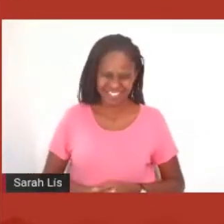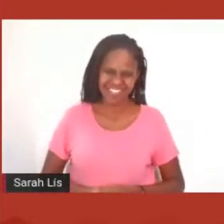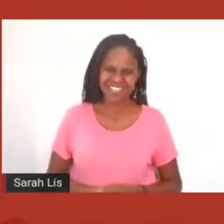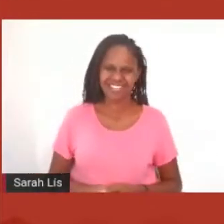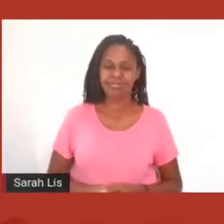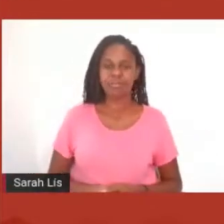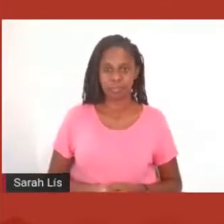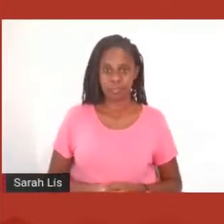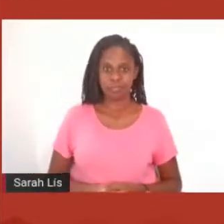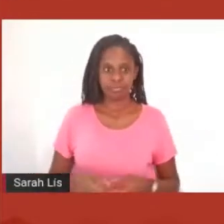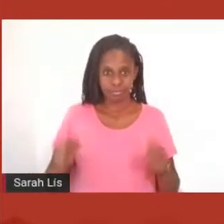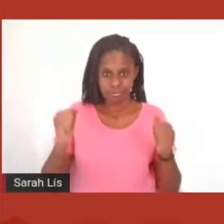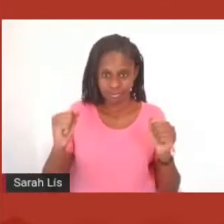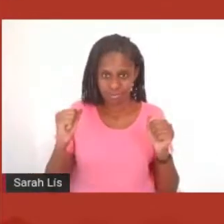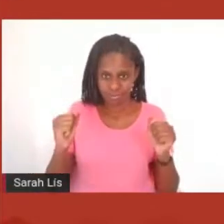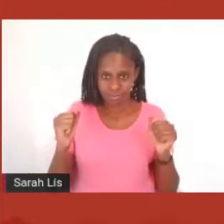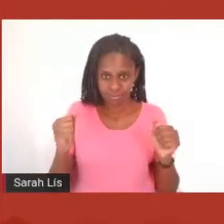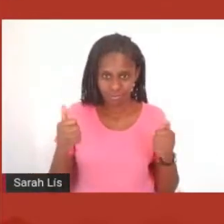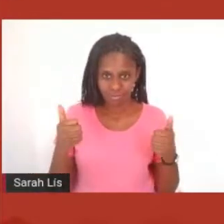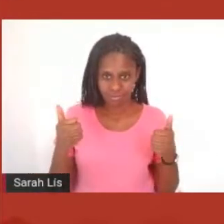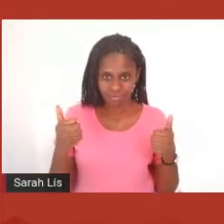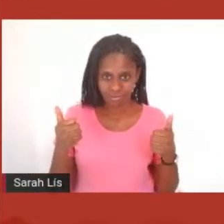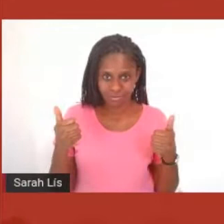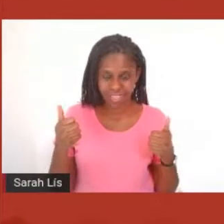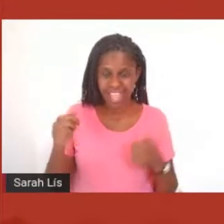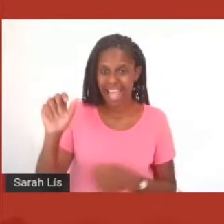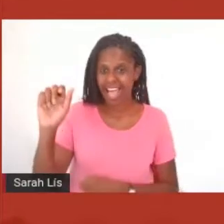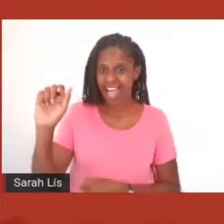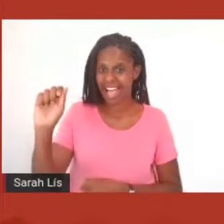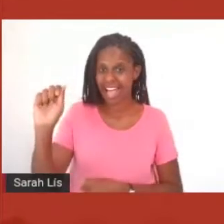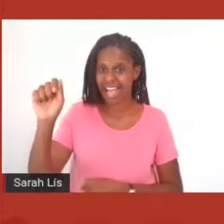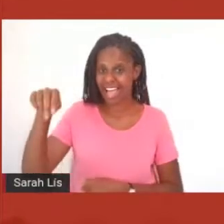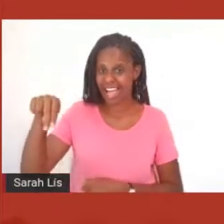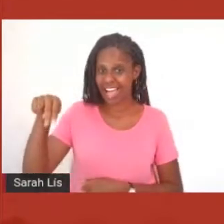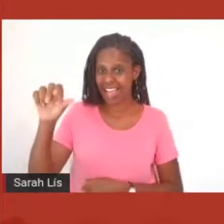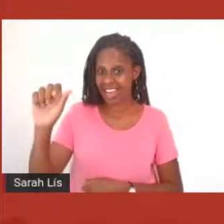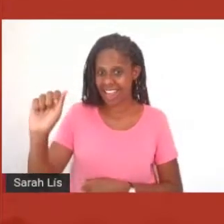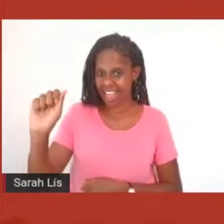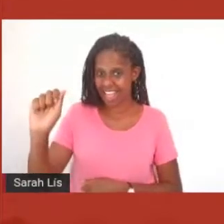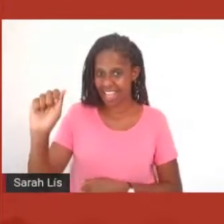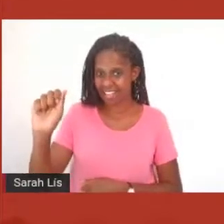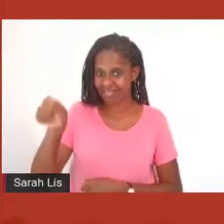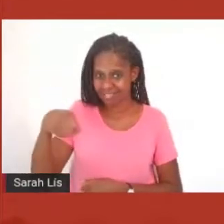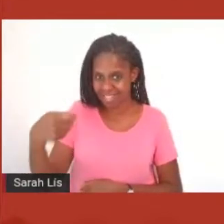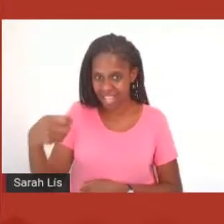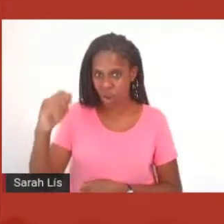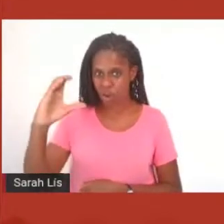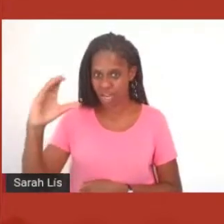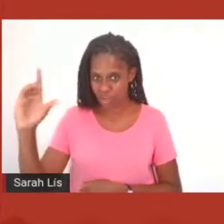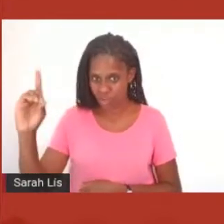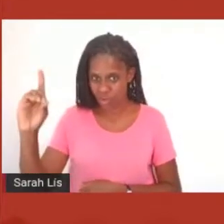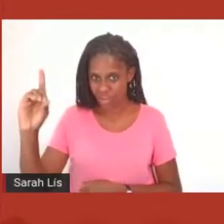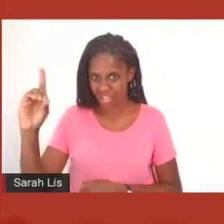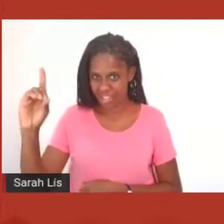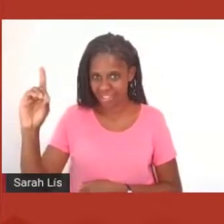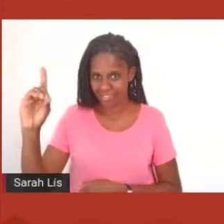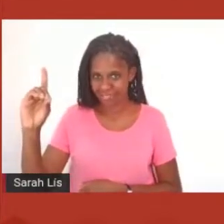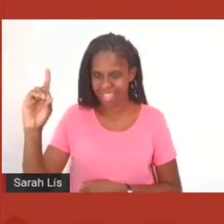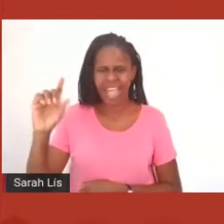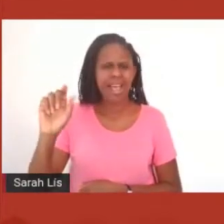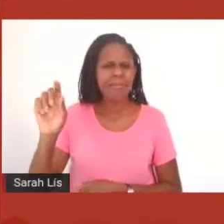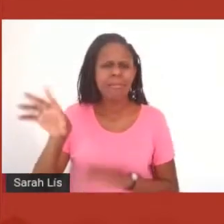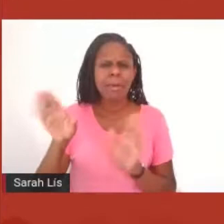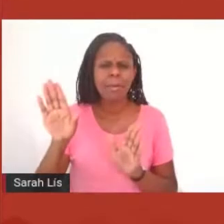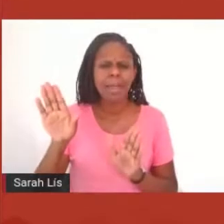Então, pode ser isso, gente. Nós teríamos a Ana como coordenadora e a Anaí ou Denise